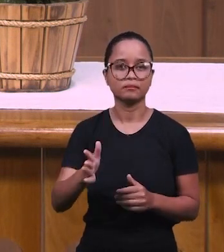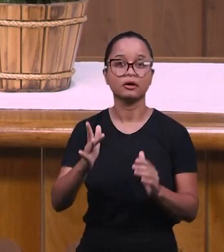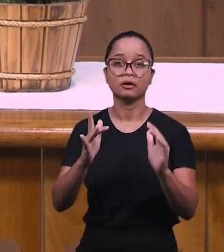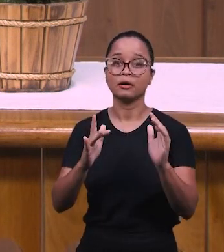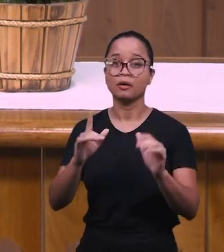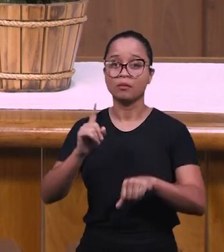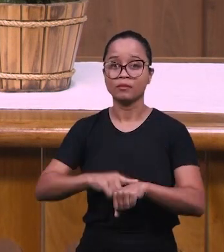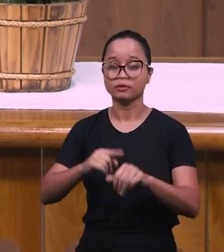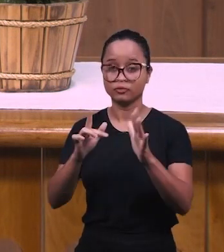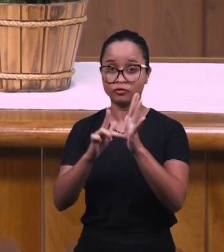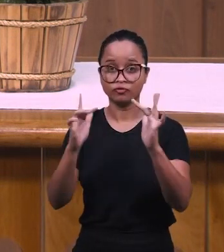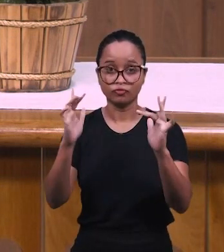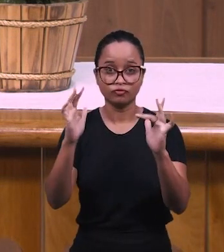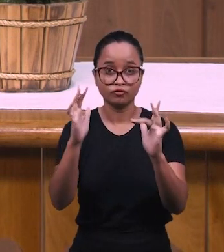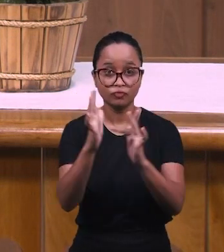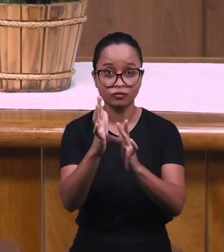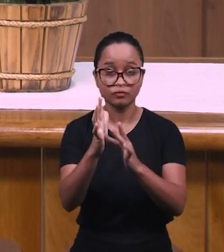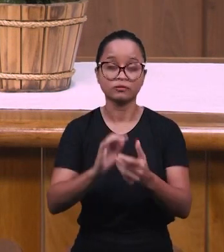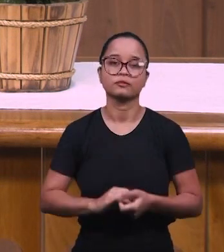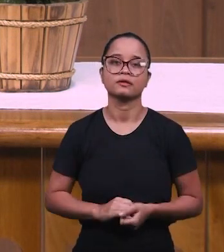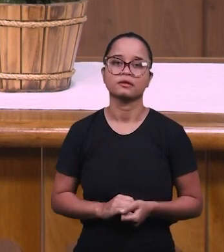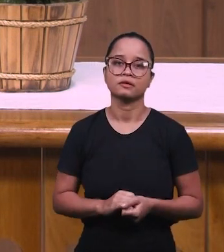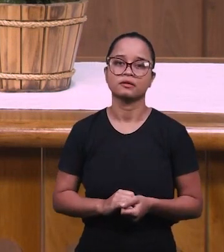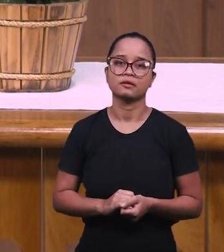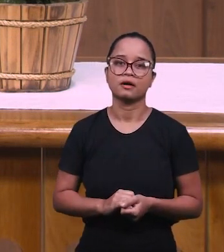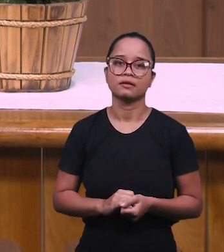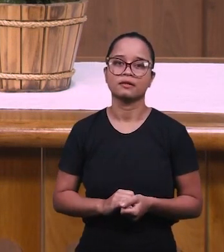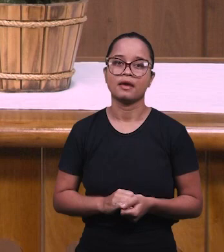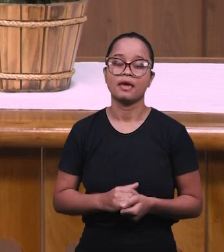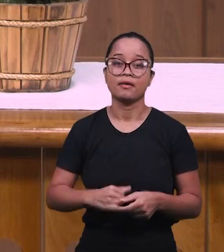Senhor Jesus, ele faz